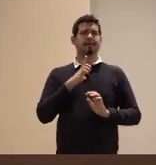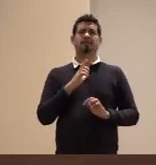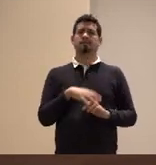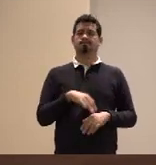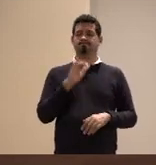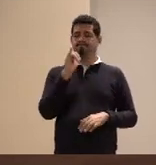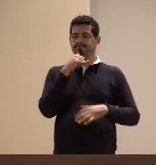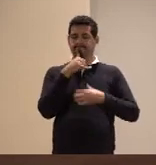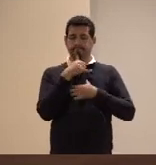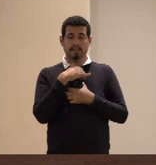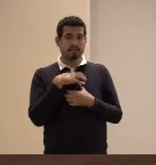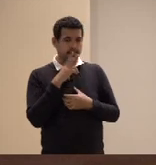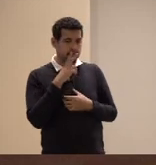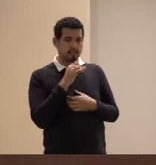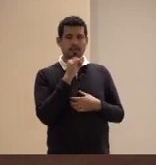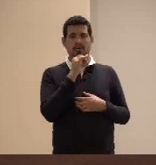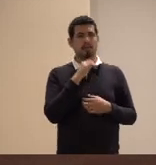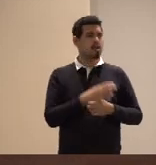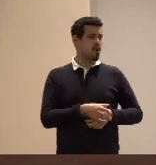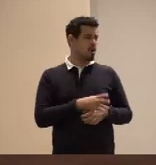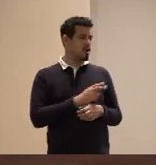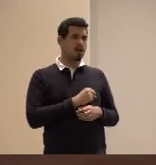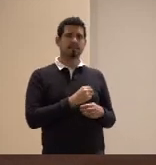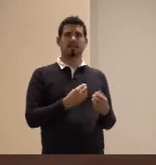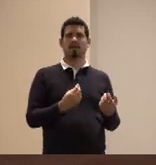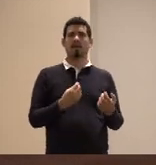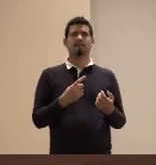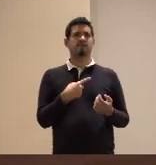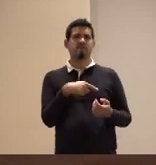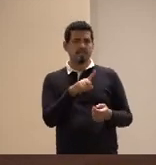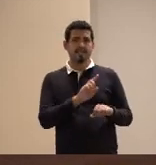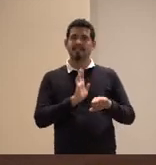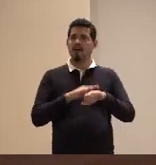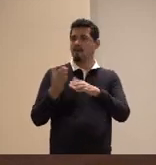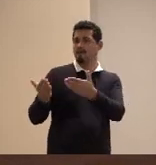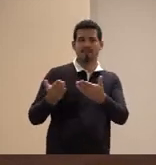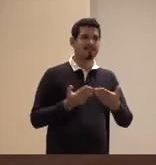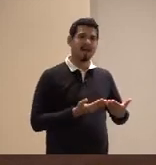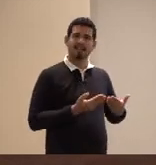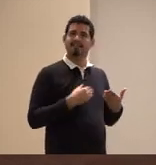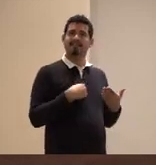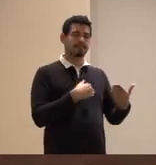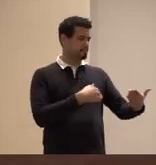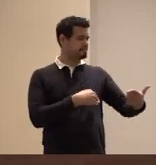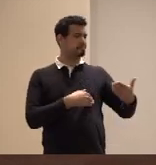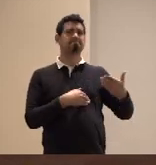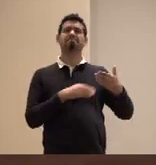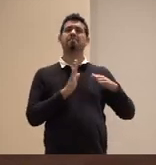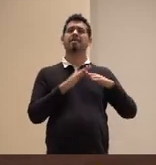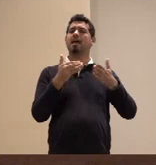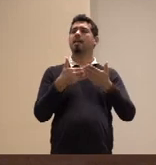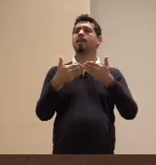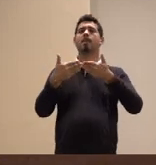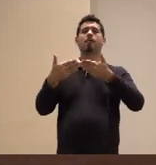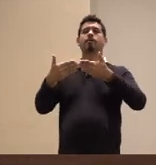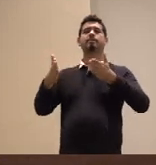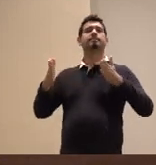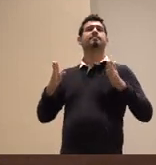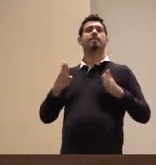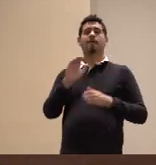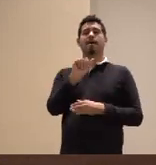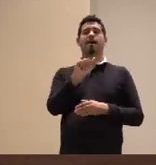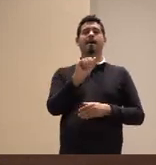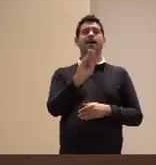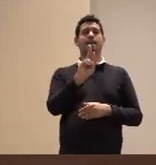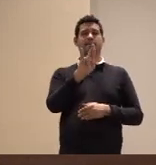triste em ouvir assim, ai, você está convidada a receber o convite para a inauguração de um abrigo que a gente